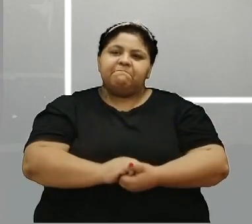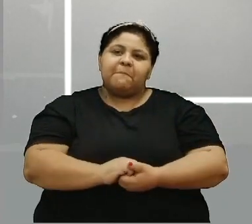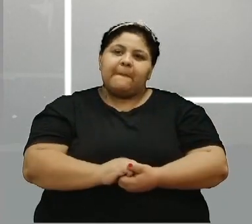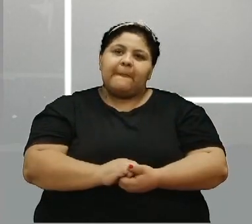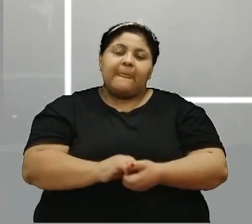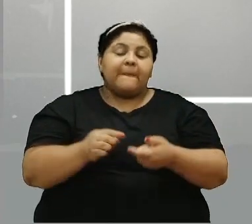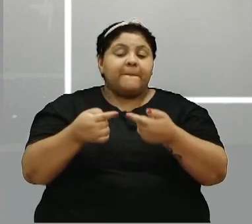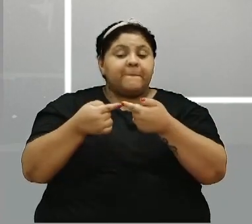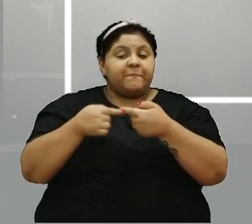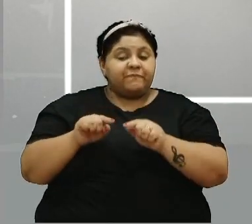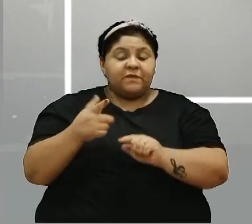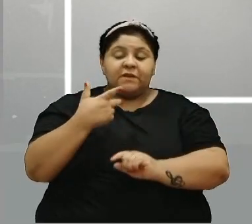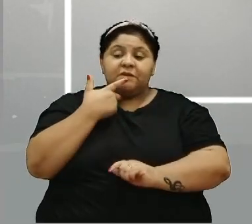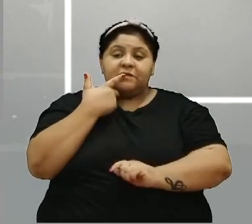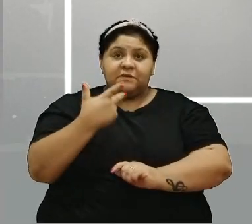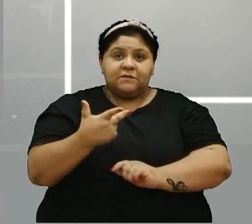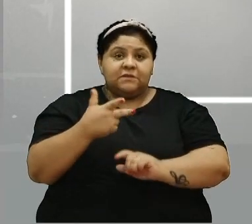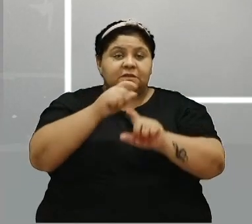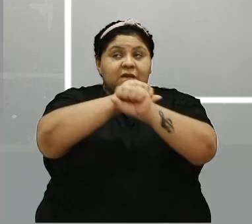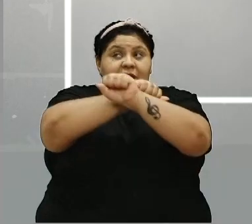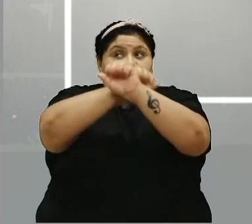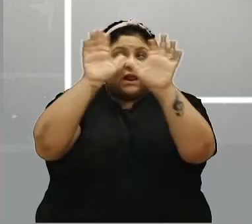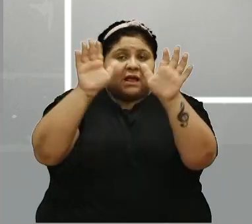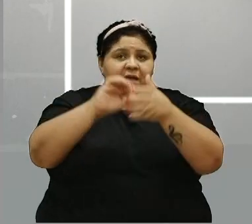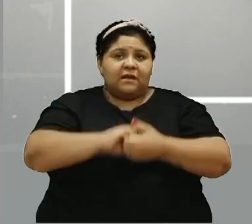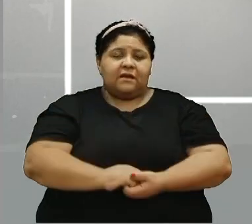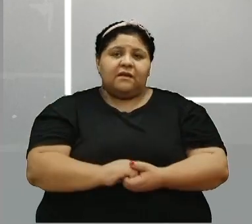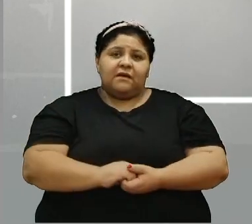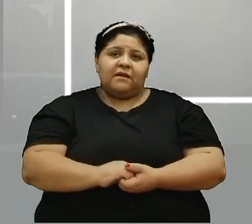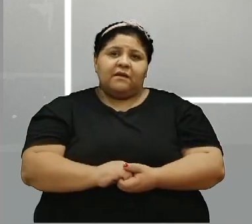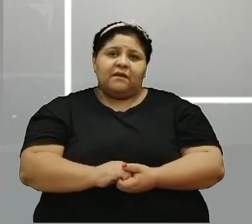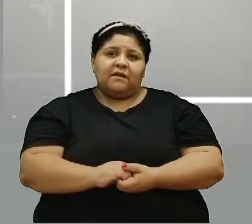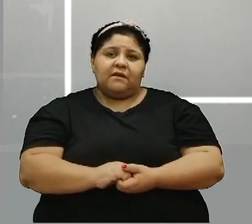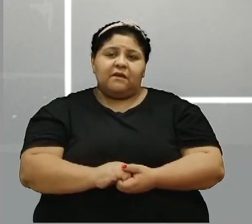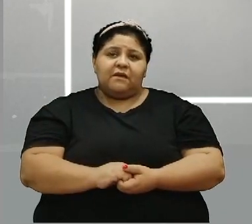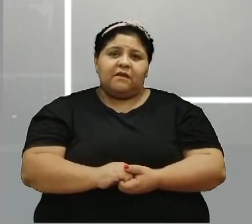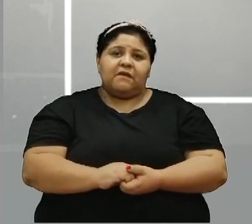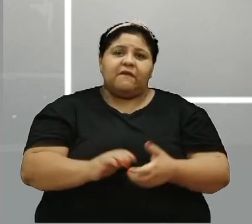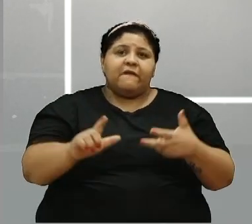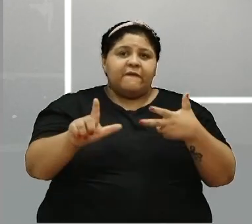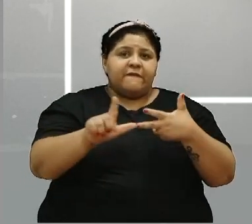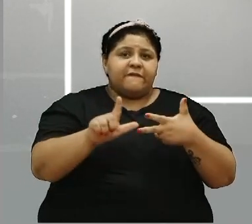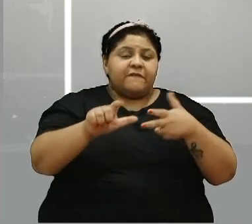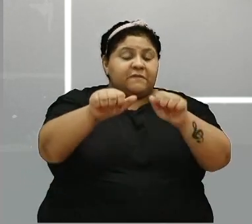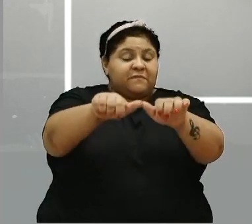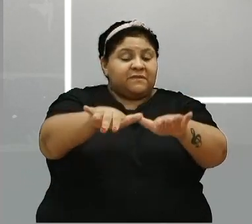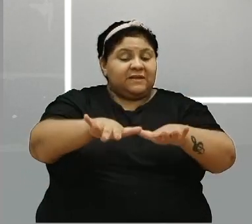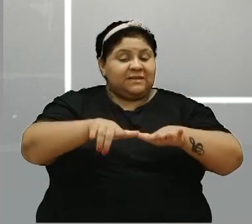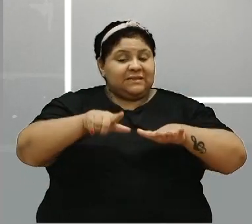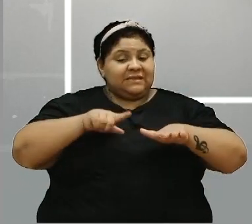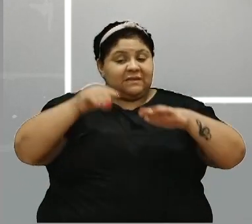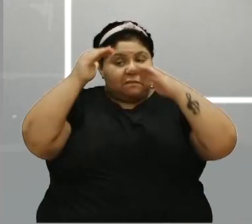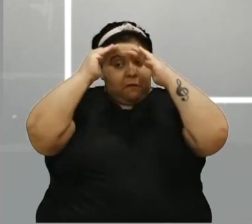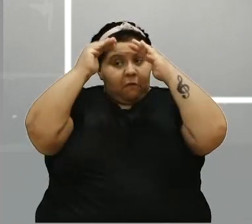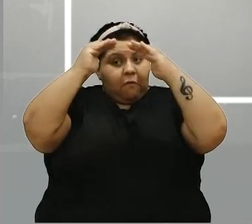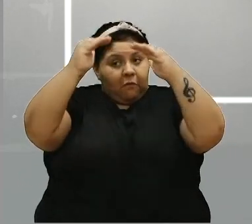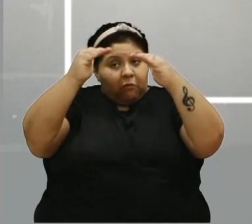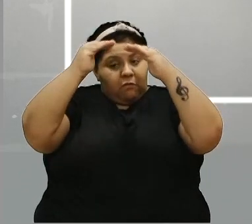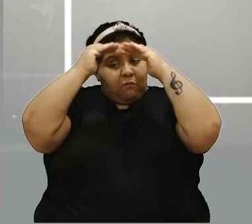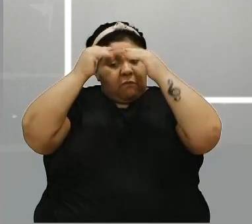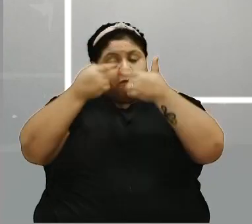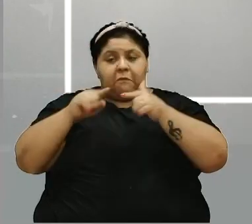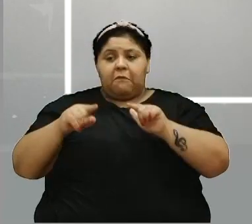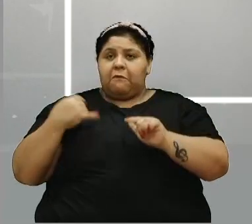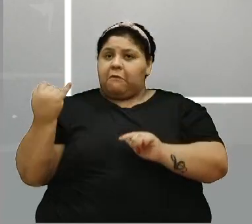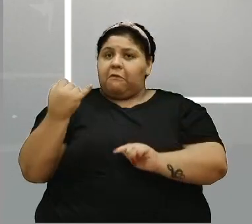Mas uma coisa eu quero dizer e deixar muito claro. O legislativo, o parlamento, tem que haver o respeito entre as pessoas. Mas não importa